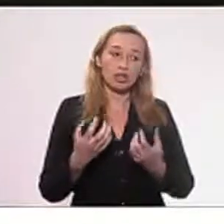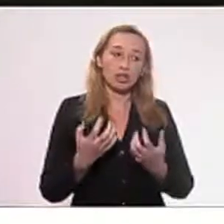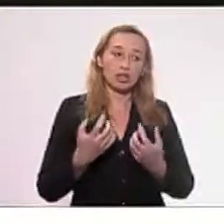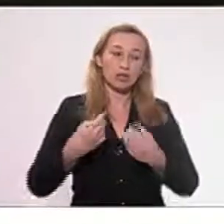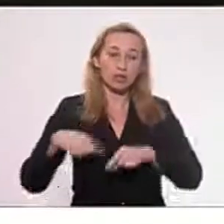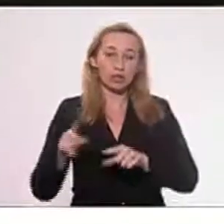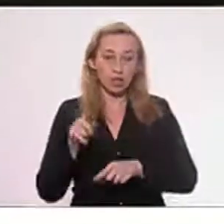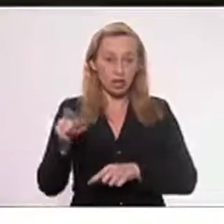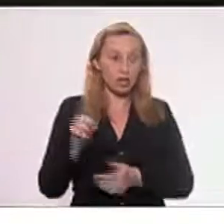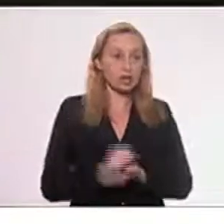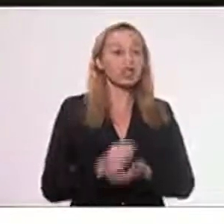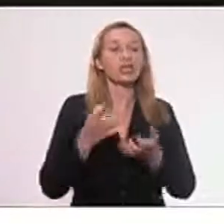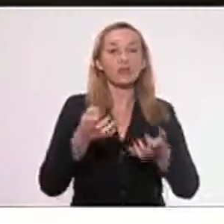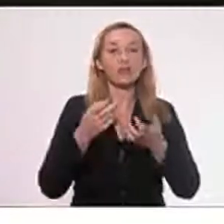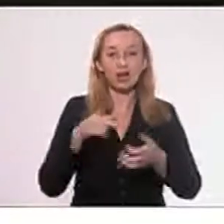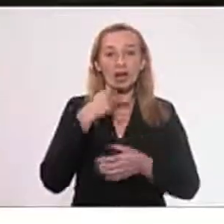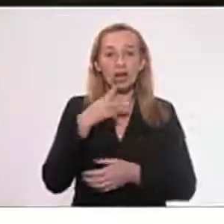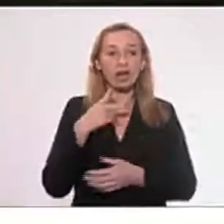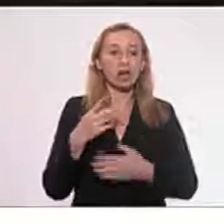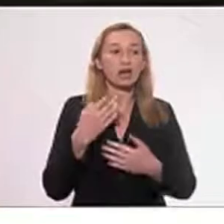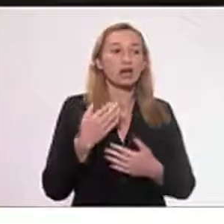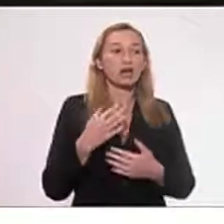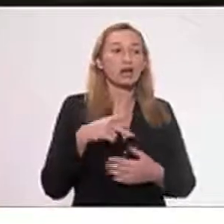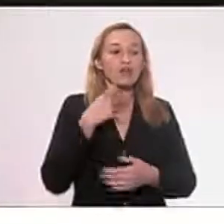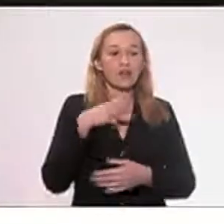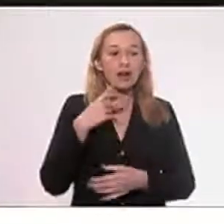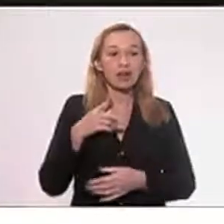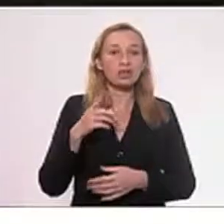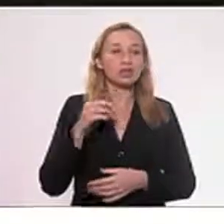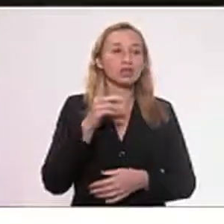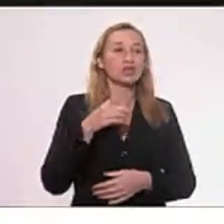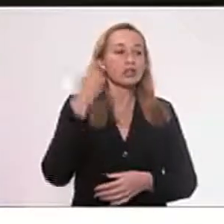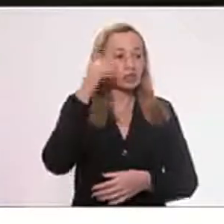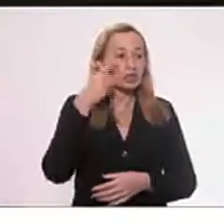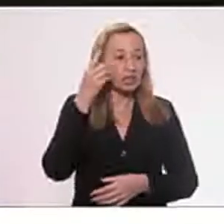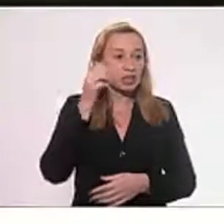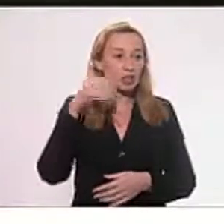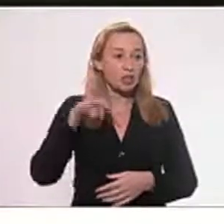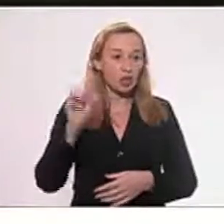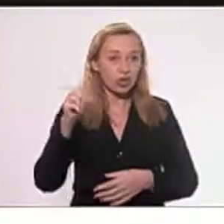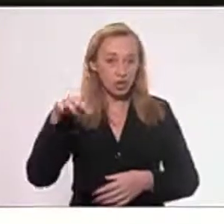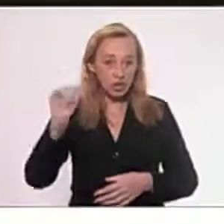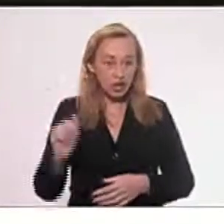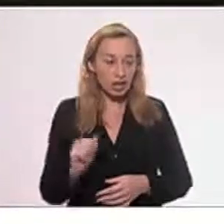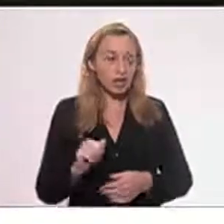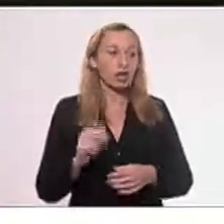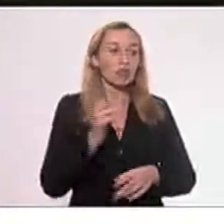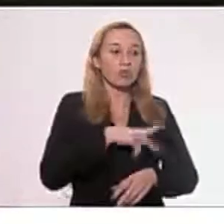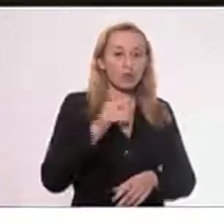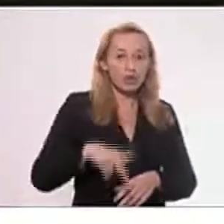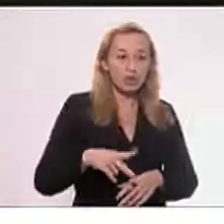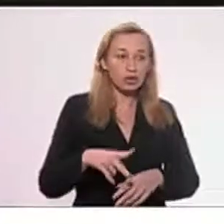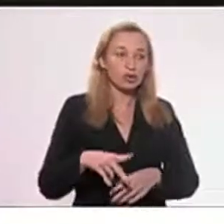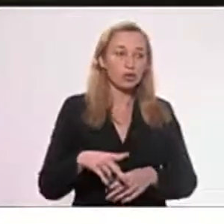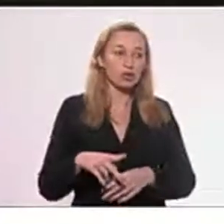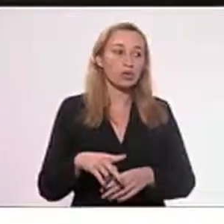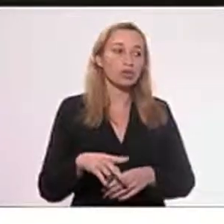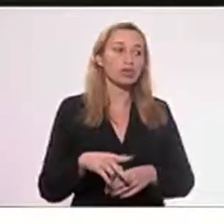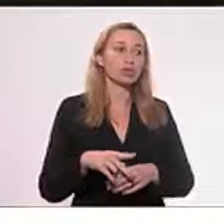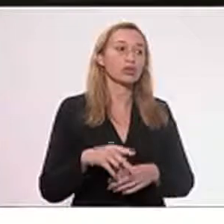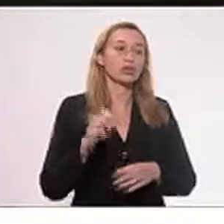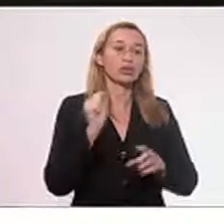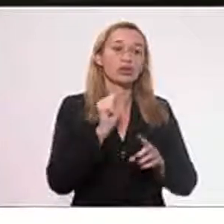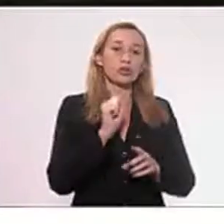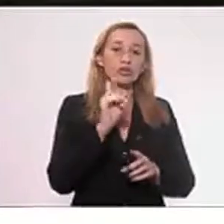fazer um adendo a fala da deputada mônica que o professor de social de um projeto social de luta no alemão foi morto agora